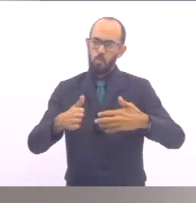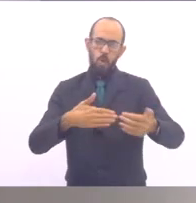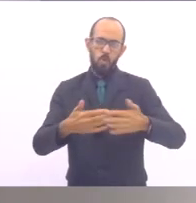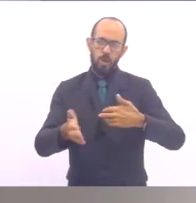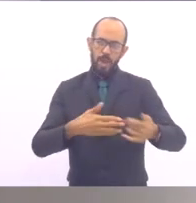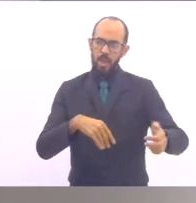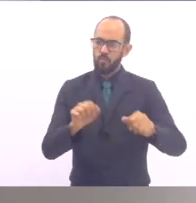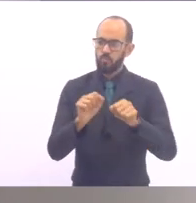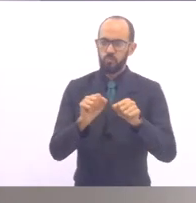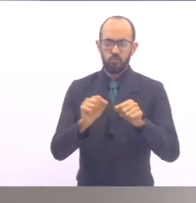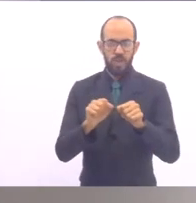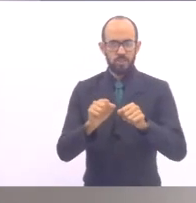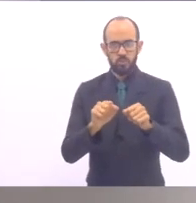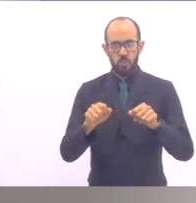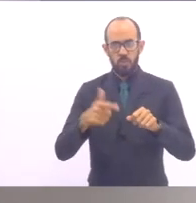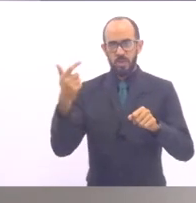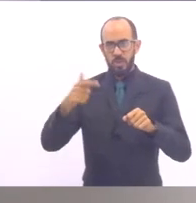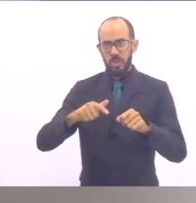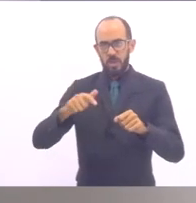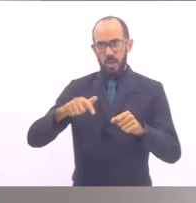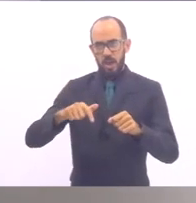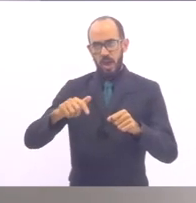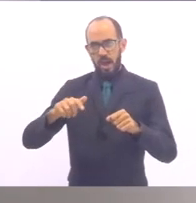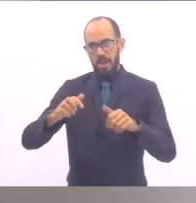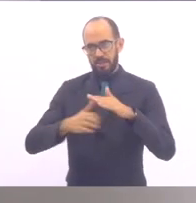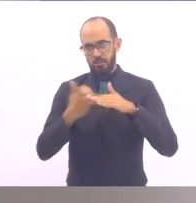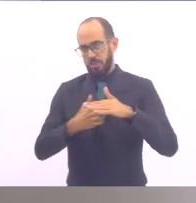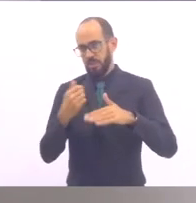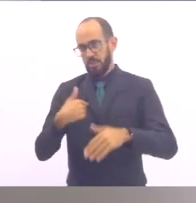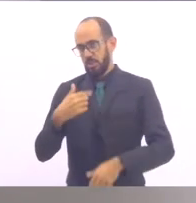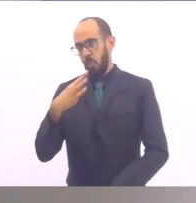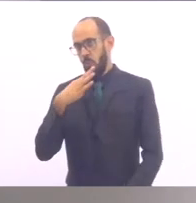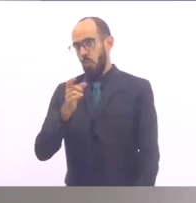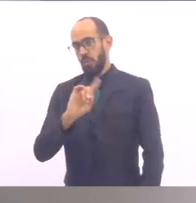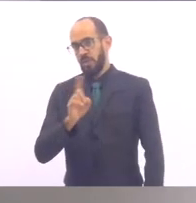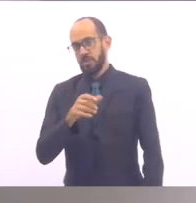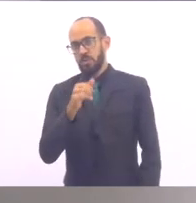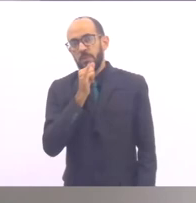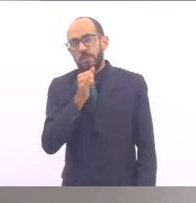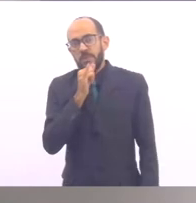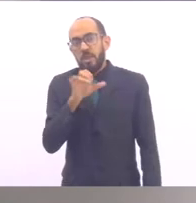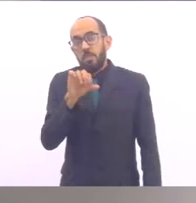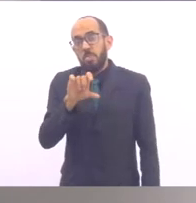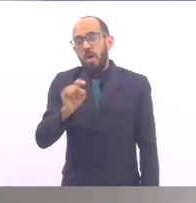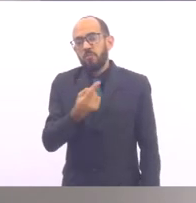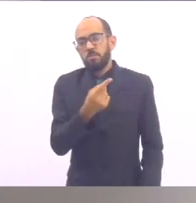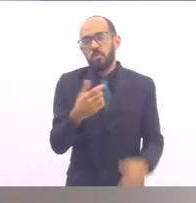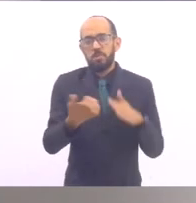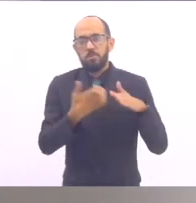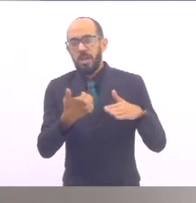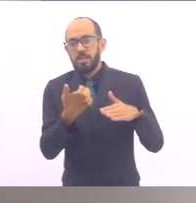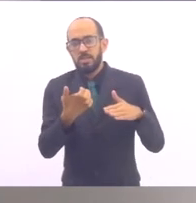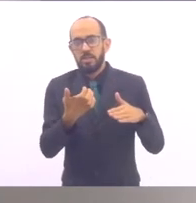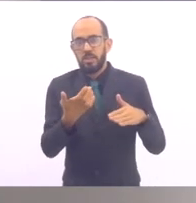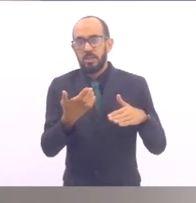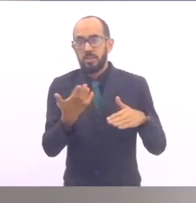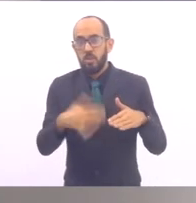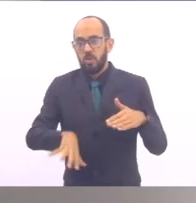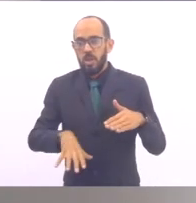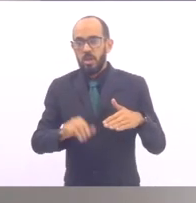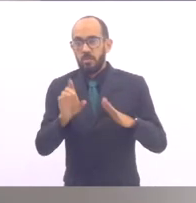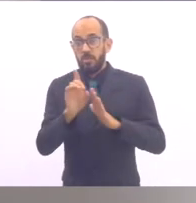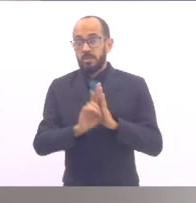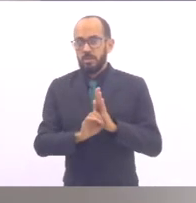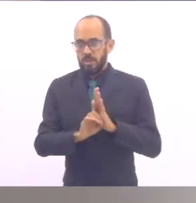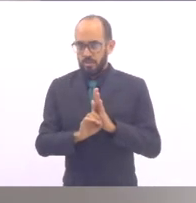o universo que eu não conheço e eu vou chutar aqui de 9.000 empresas não queiram ser conhecidas, porque elas vão sofrer alguma